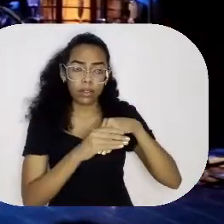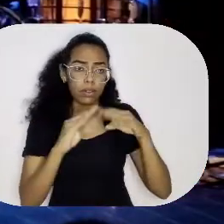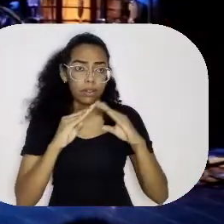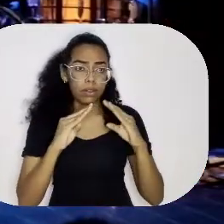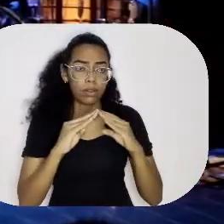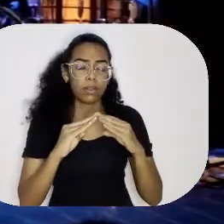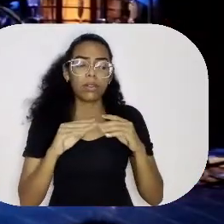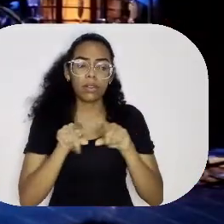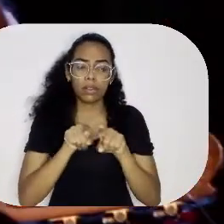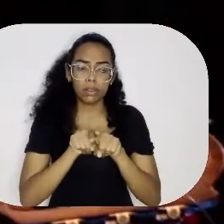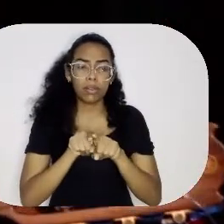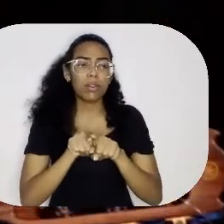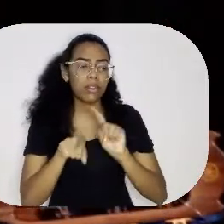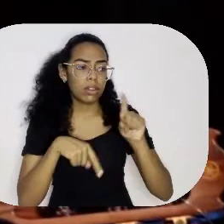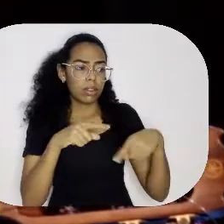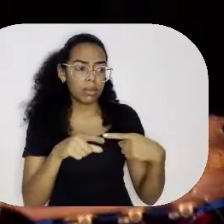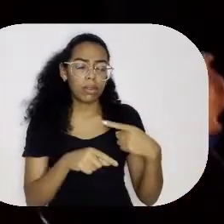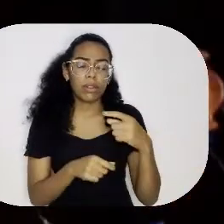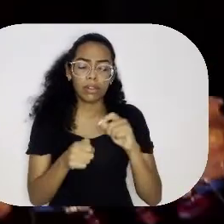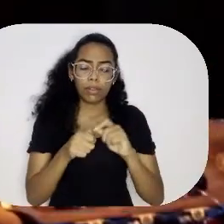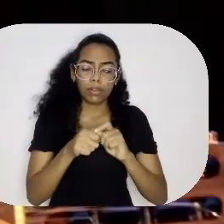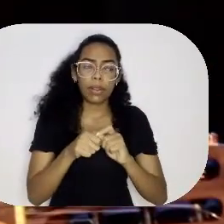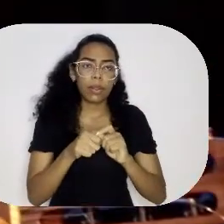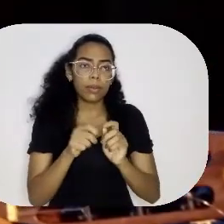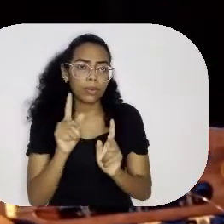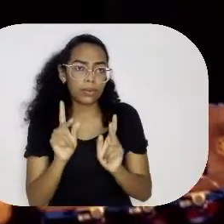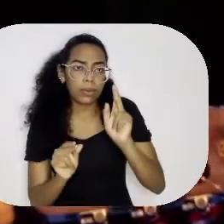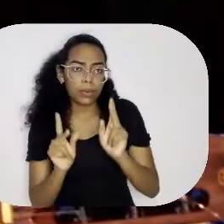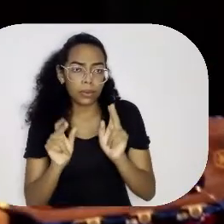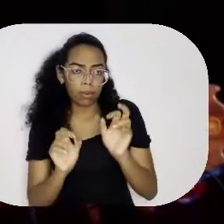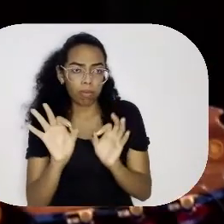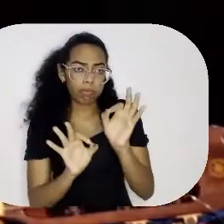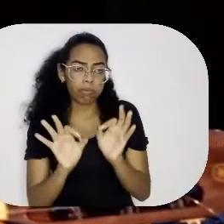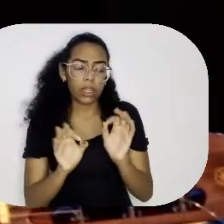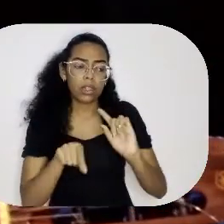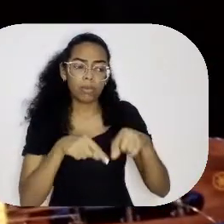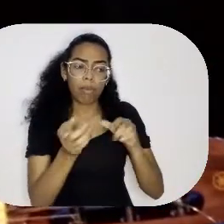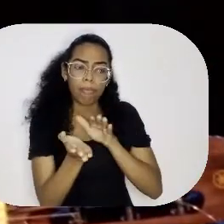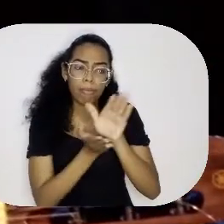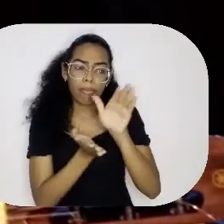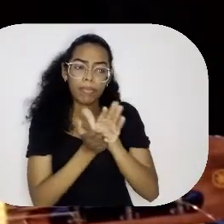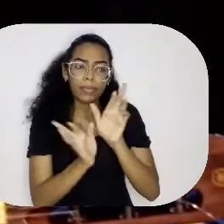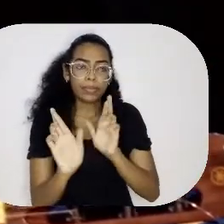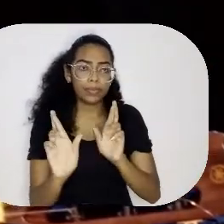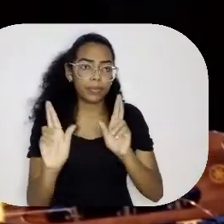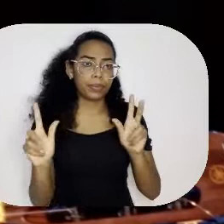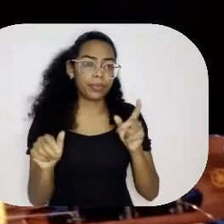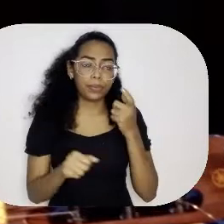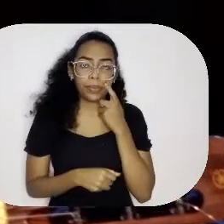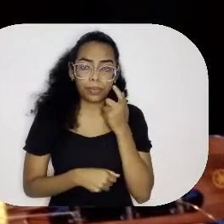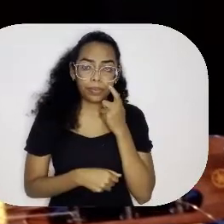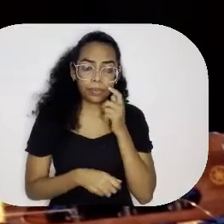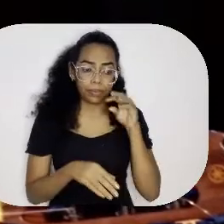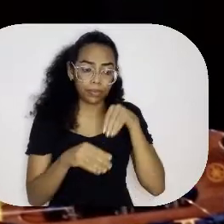residências, e o Aistim Montezuma mixou e masterizou esse trabalho, e nós lançamos de forma também bem diferenciada, através